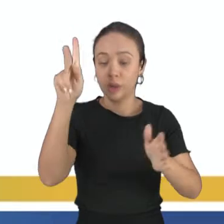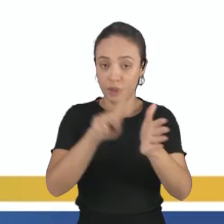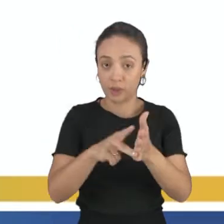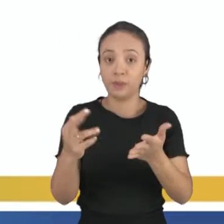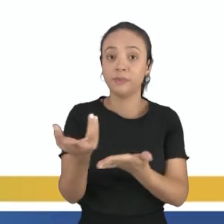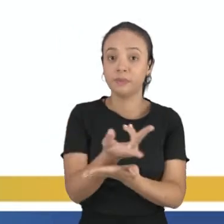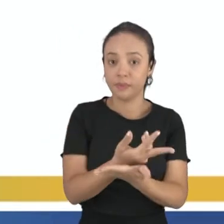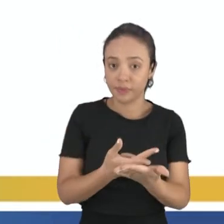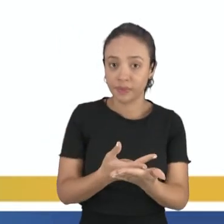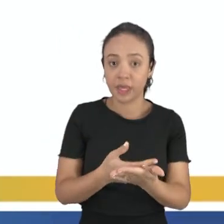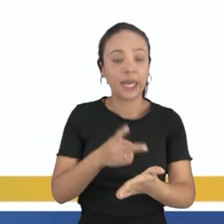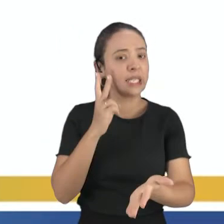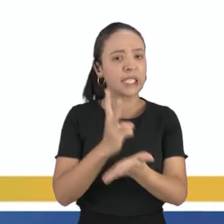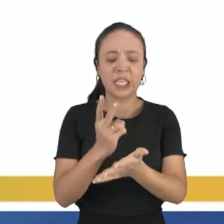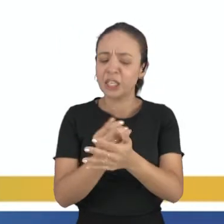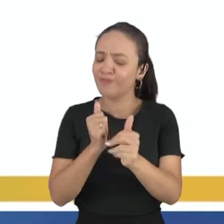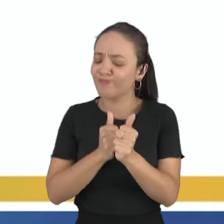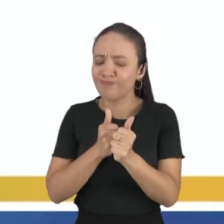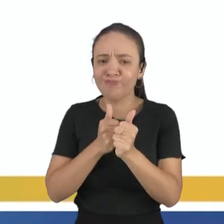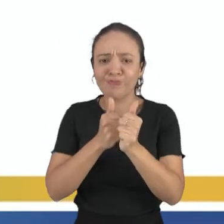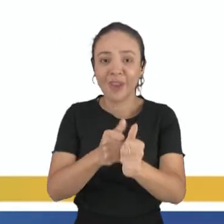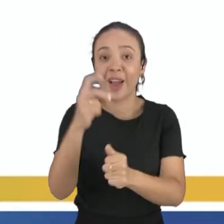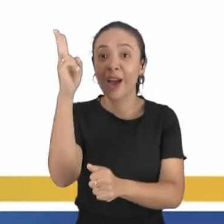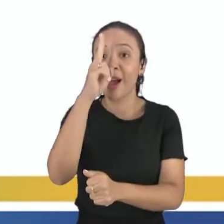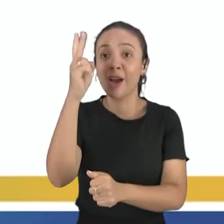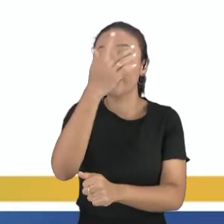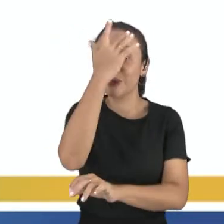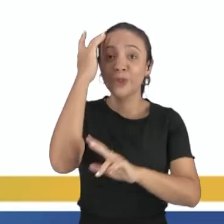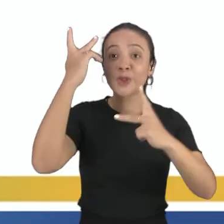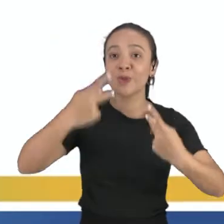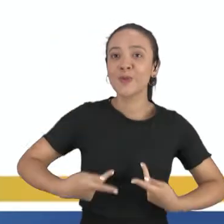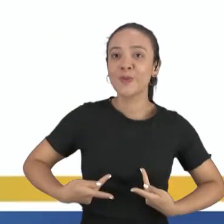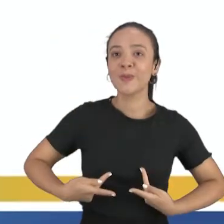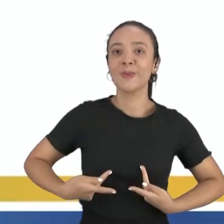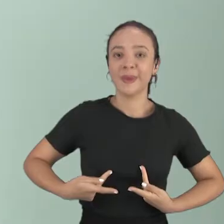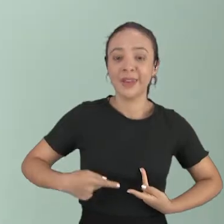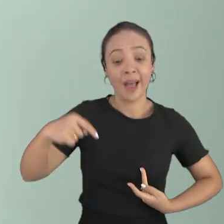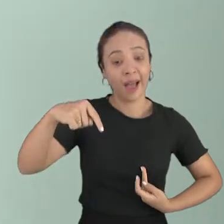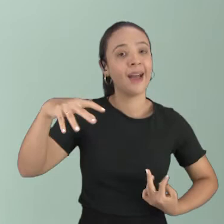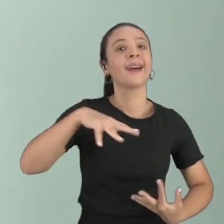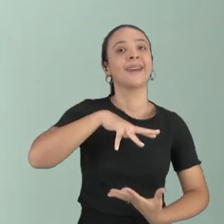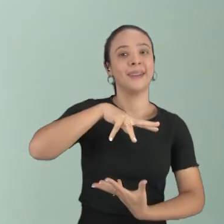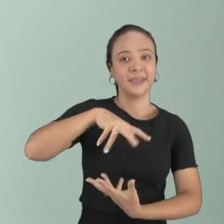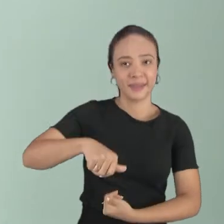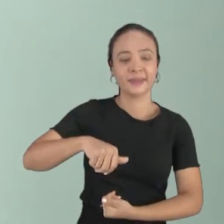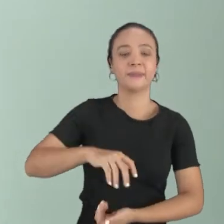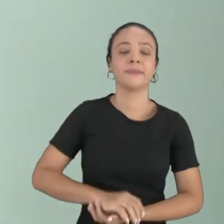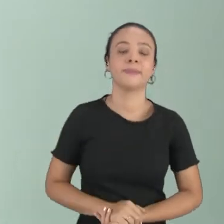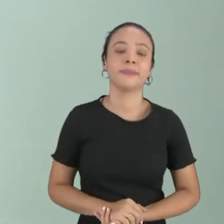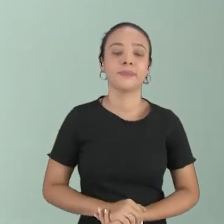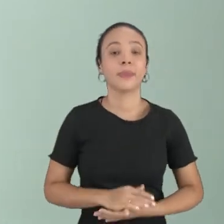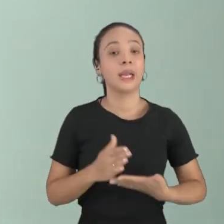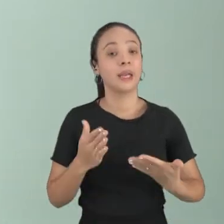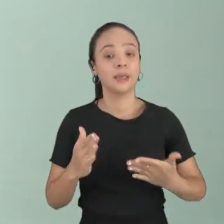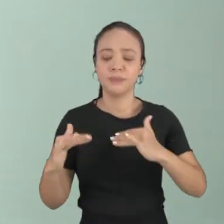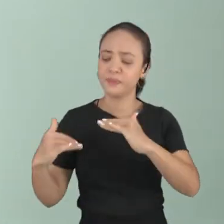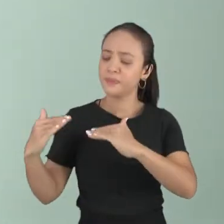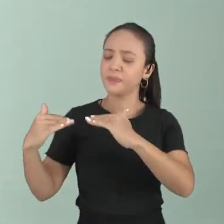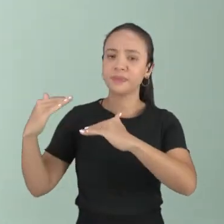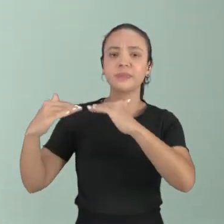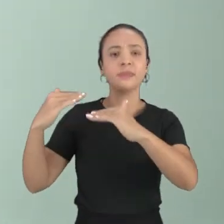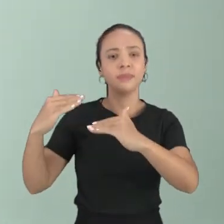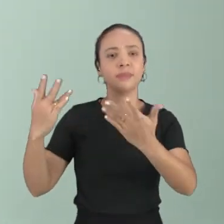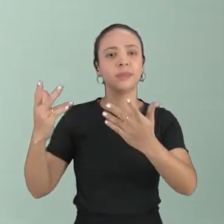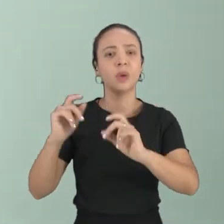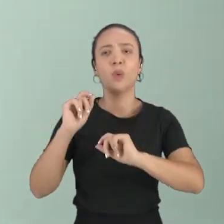arte acompanha consequentemente a história do homem na Terra, né? E esse processo de evolução, então o